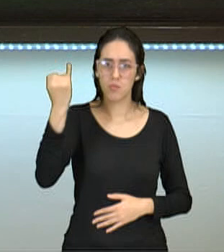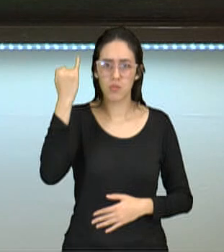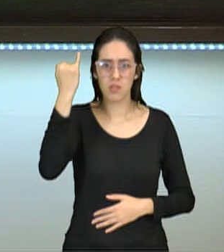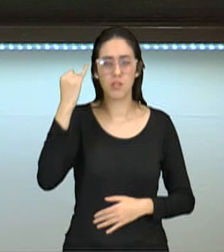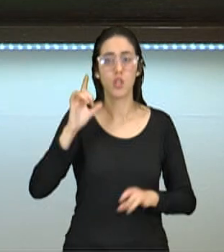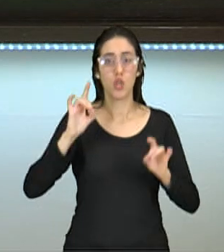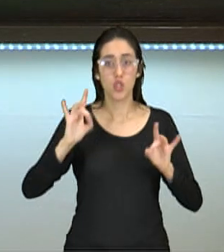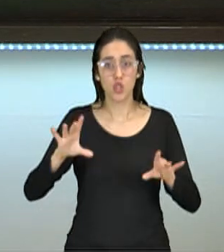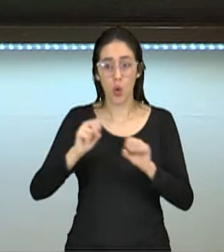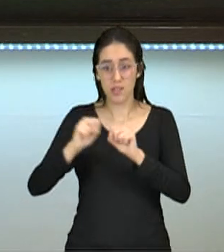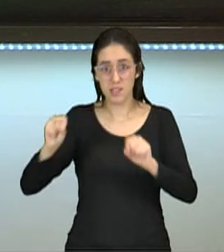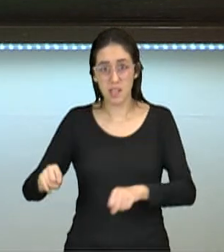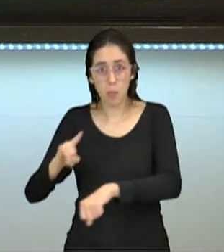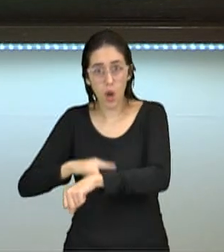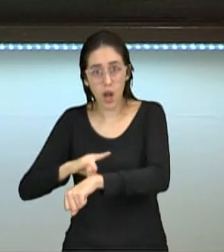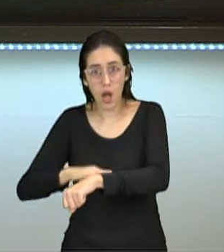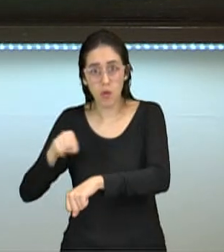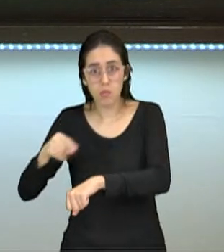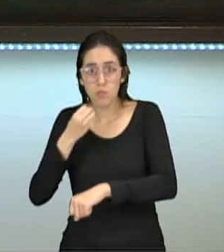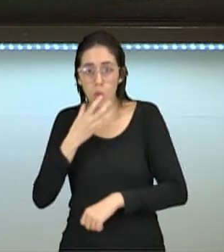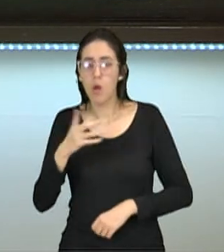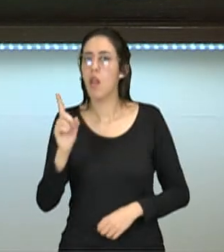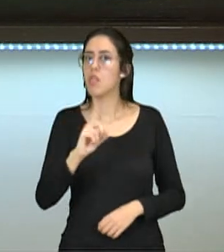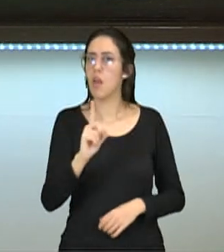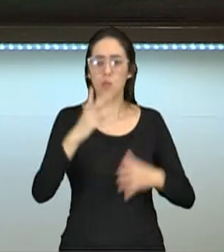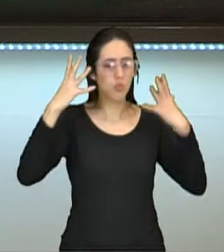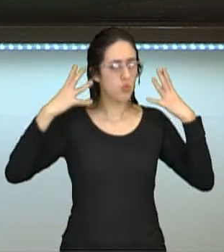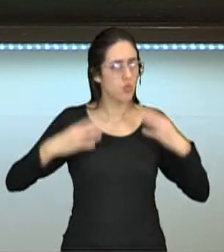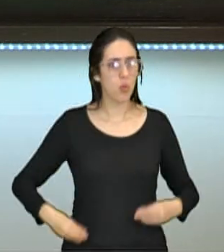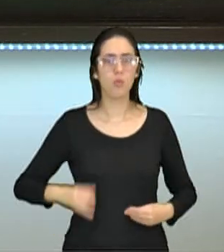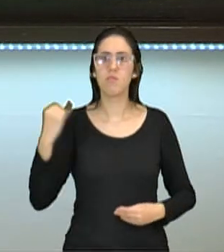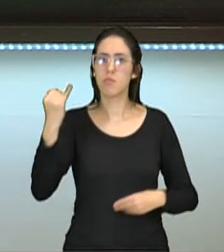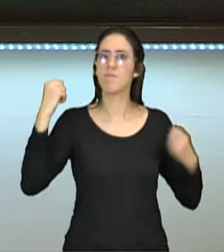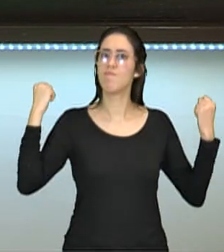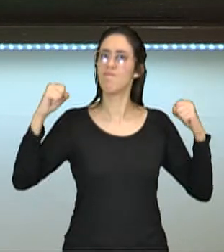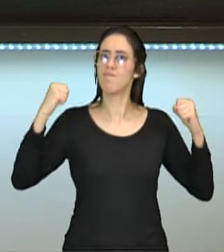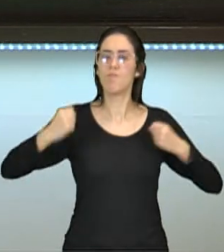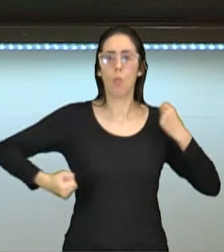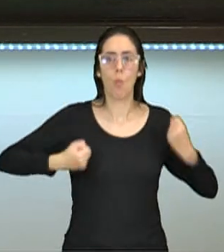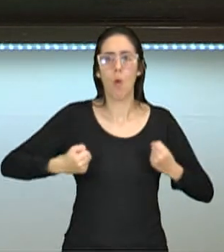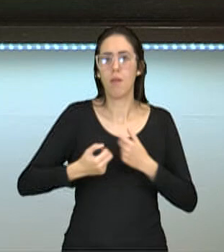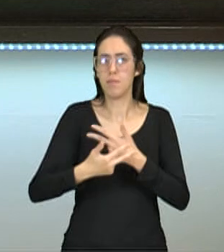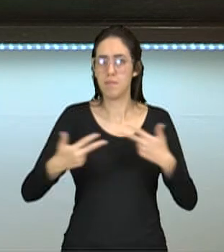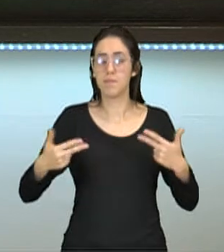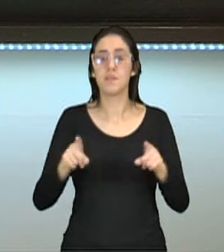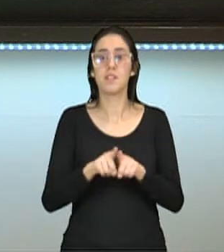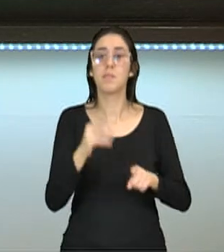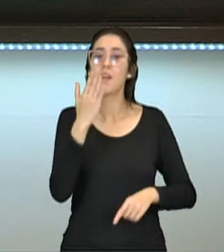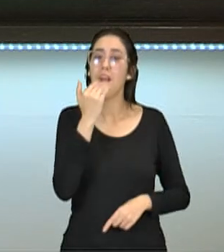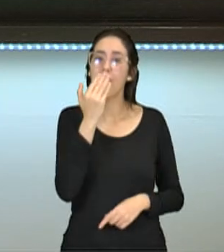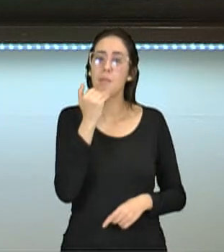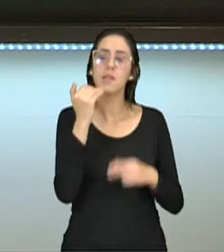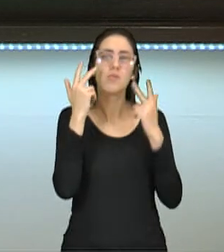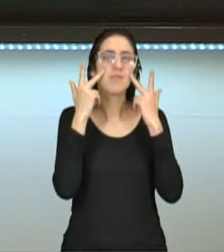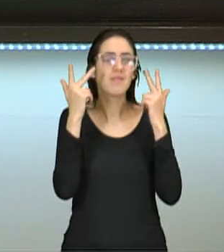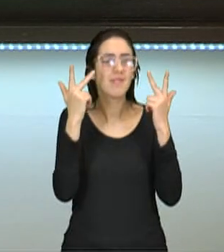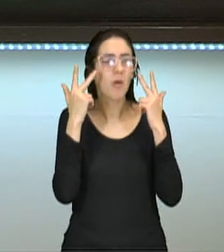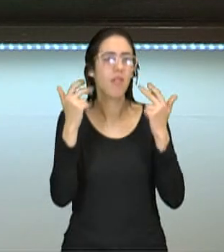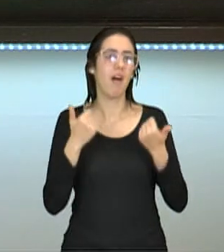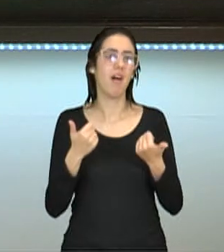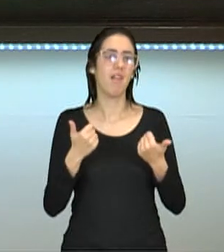para o sistema urinário, mas para todo o seu organismo. Manter uma alimentação mais natural, mais